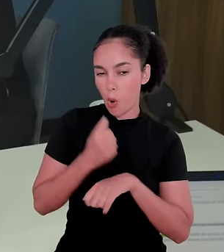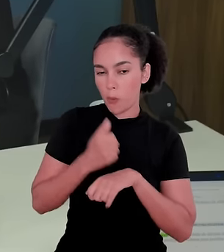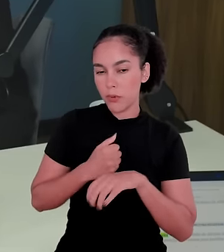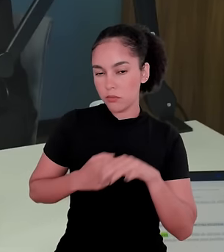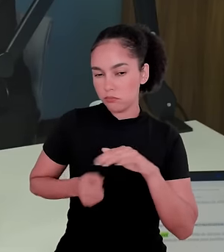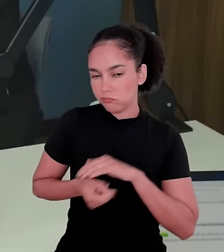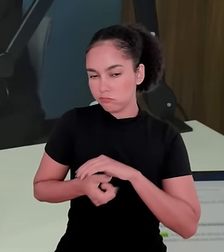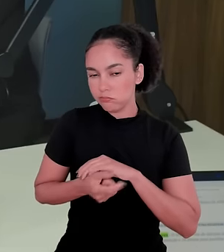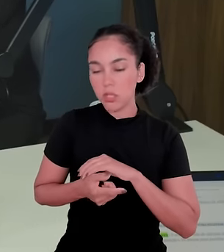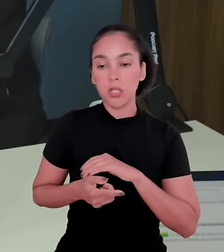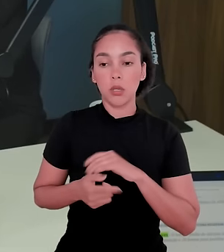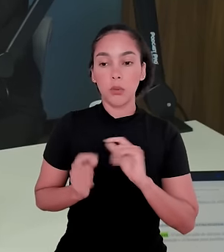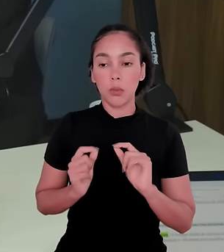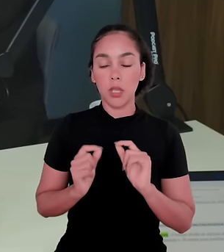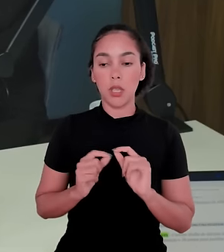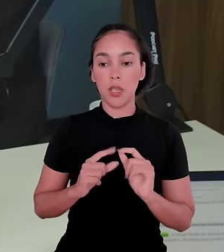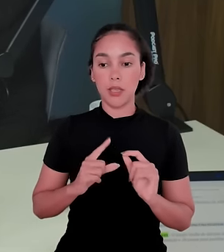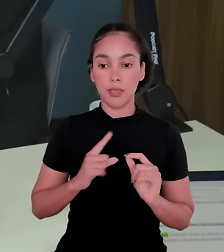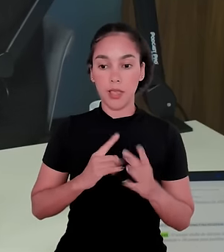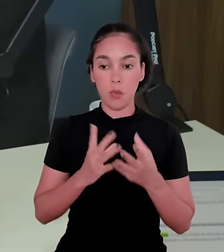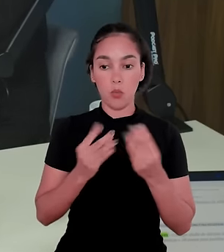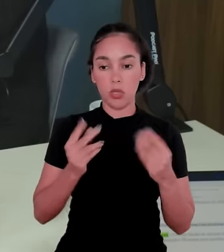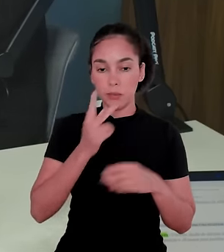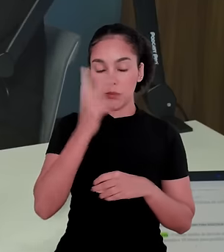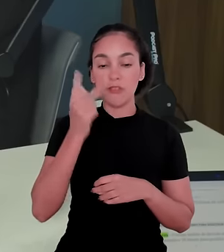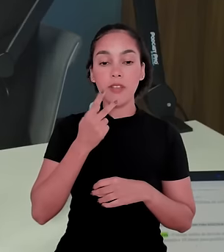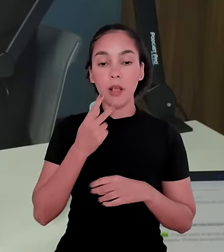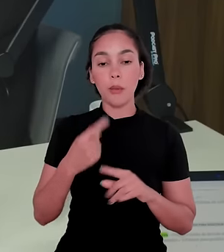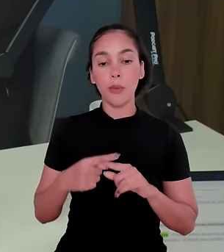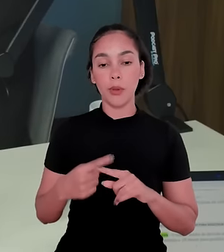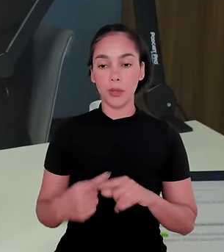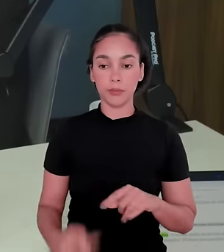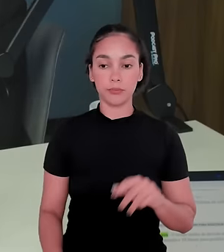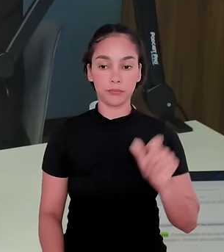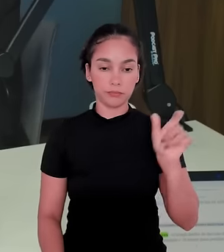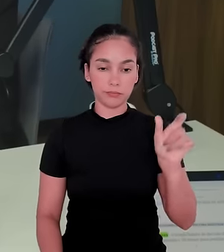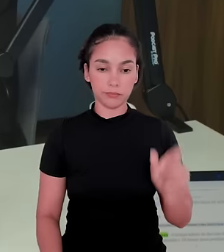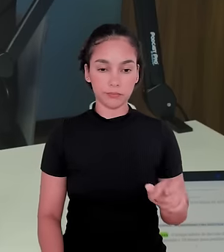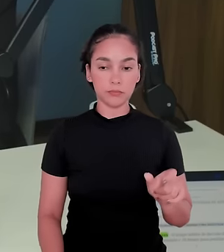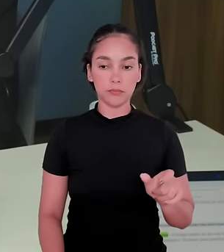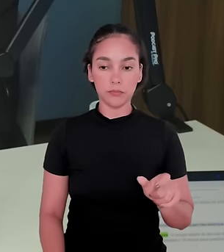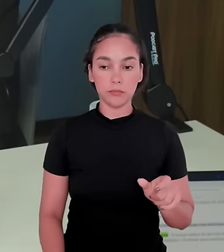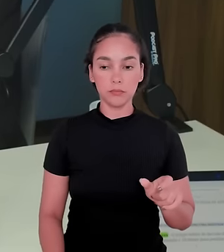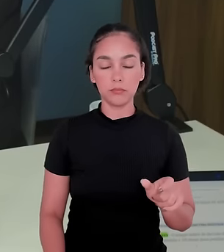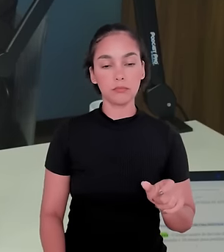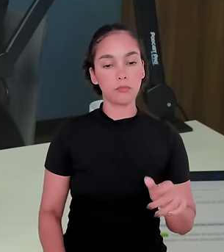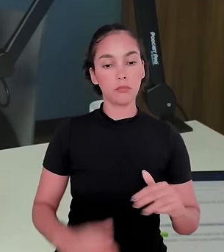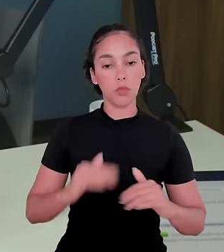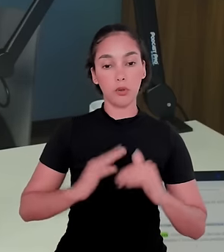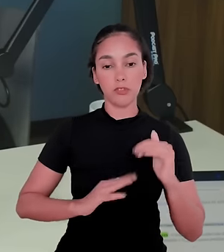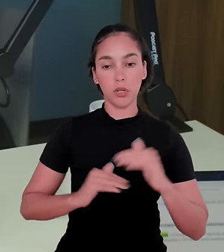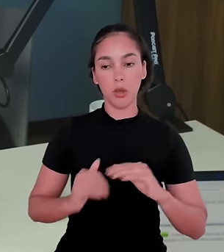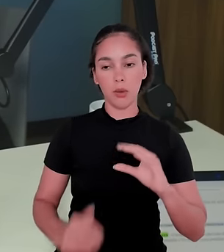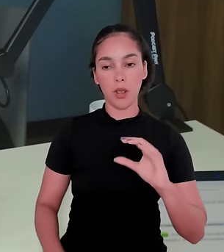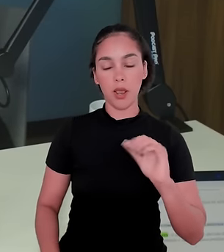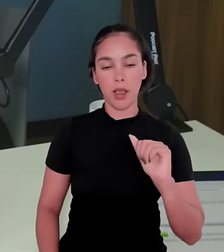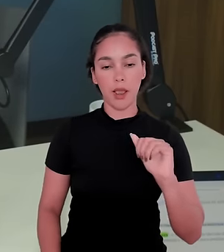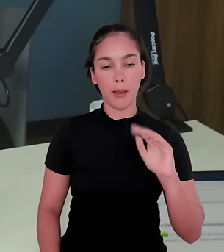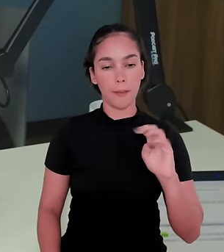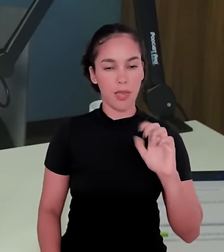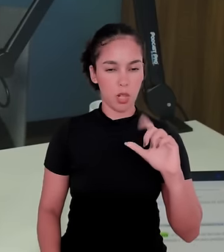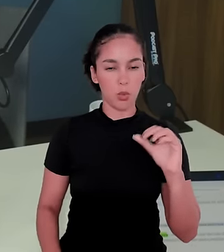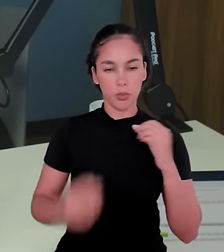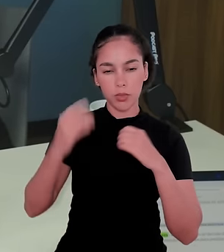te perguntar Doutora Mas você recebe muita gente eh falando sobre isso porque assim uma cabeleireira eh a minha cabeleileira tava falando que tava